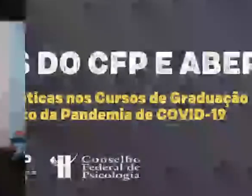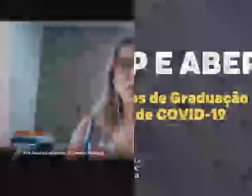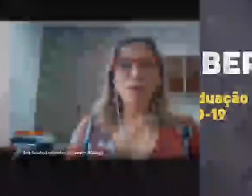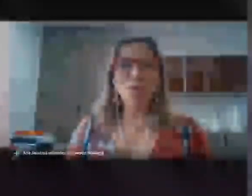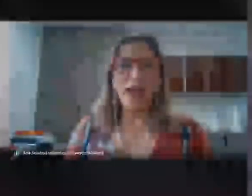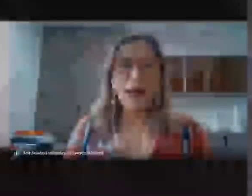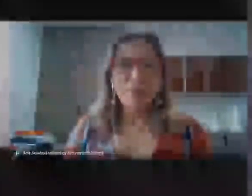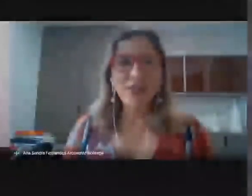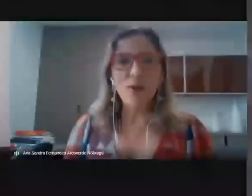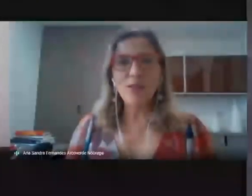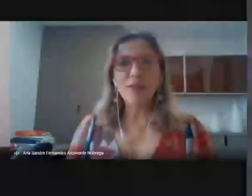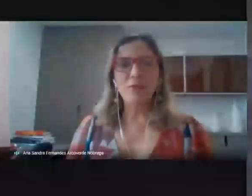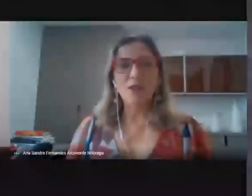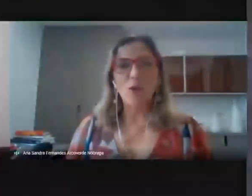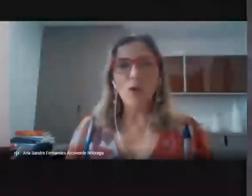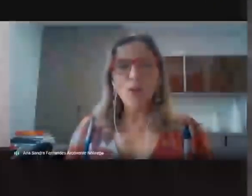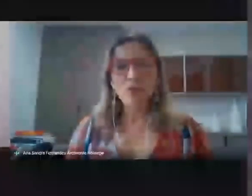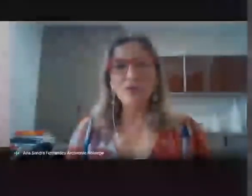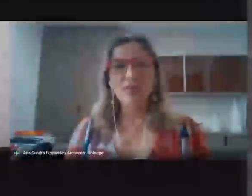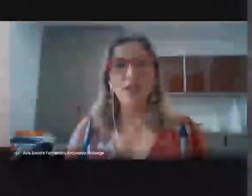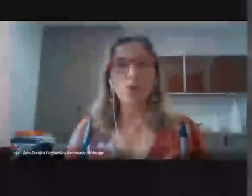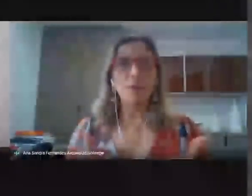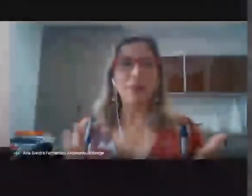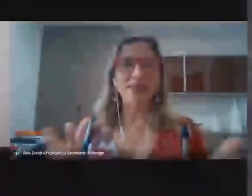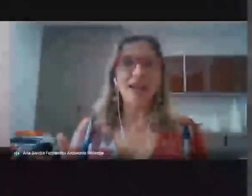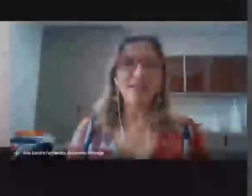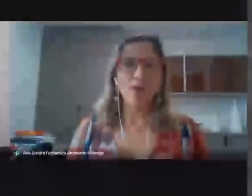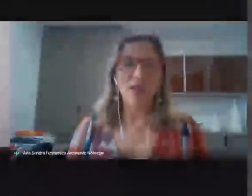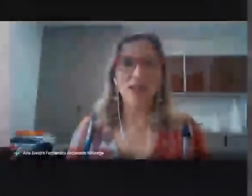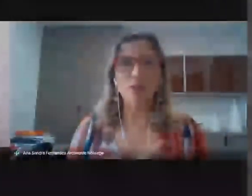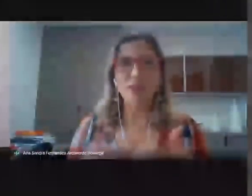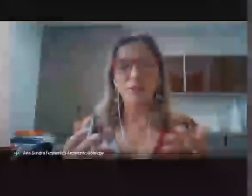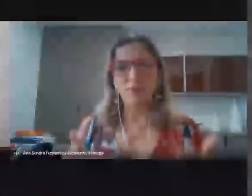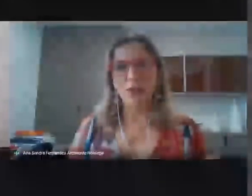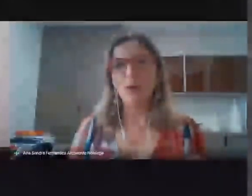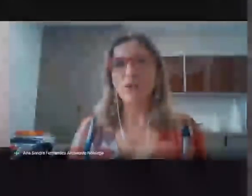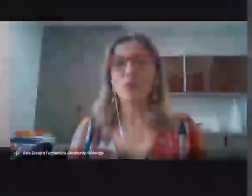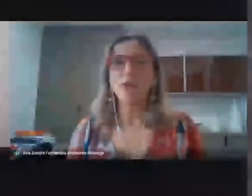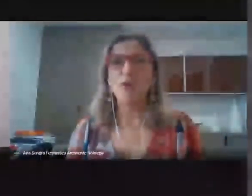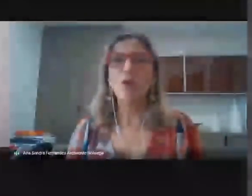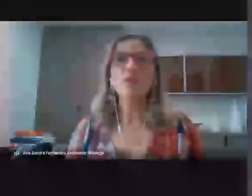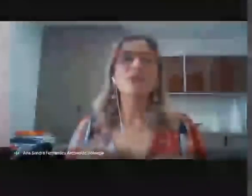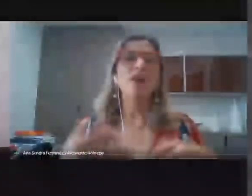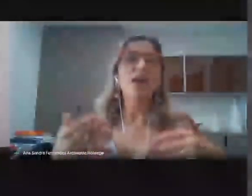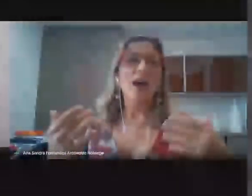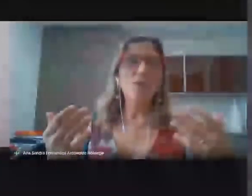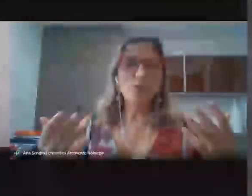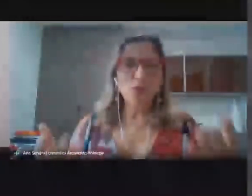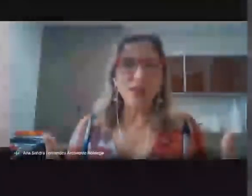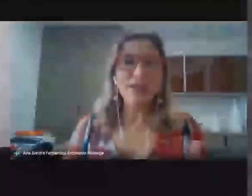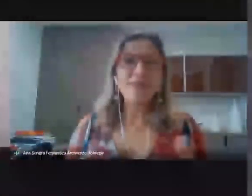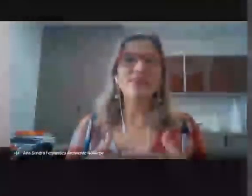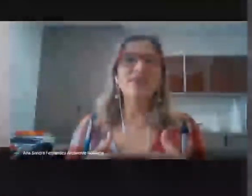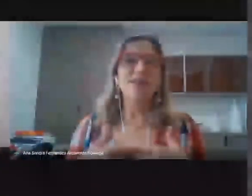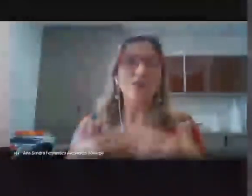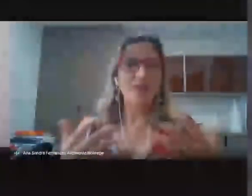Conselhos Regionais de Psicologia e a Associação Brasileira de Ensino de Psicologia, ABEP, realizam nos estados seminários virtuais